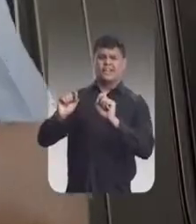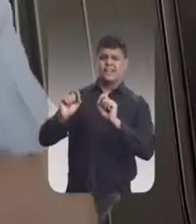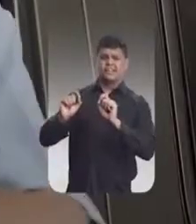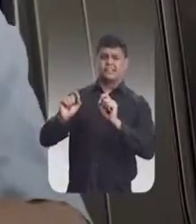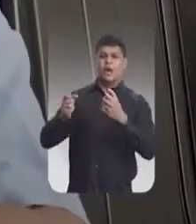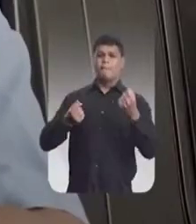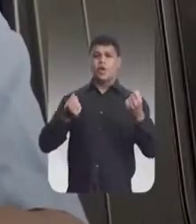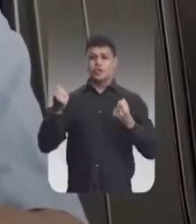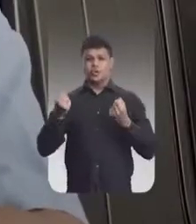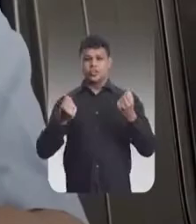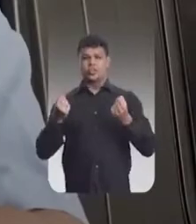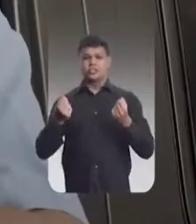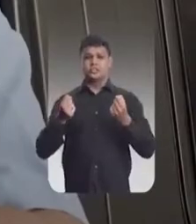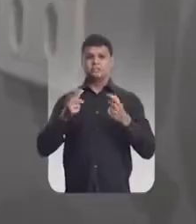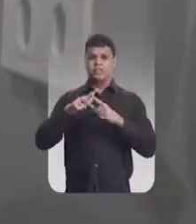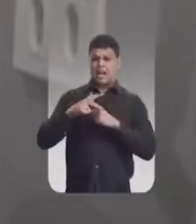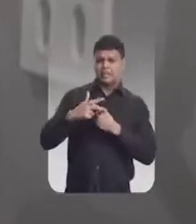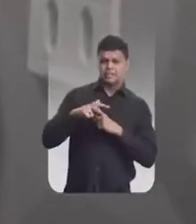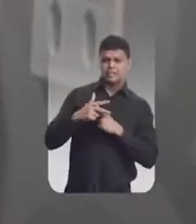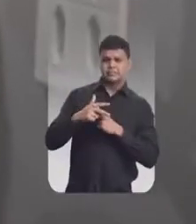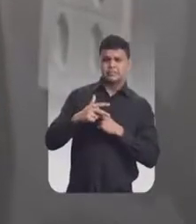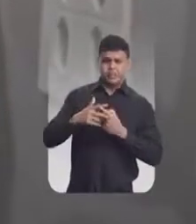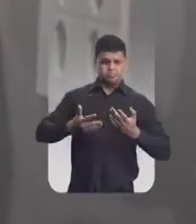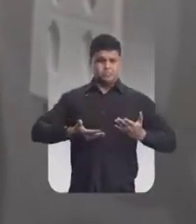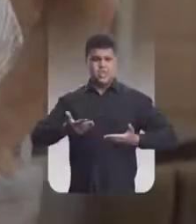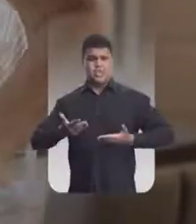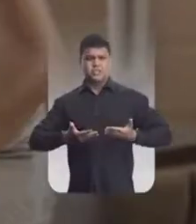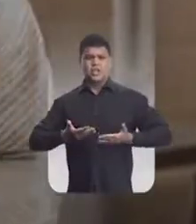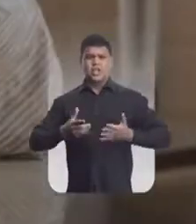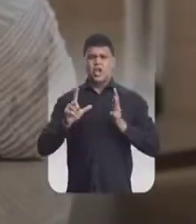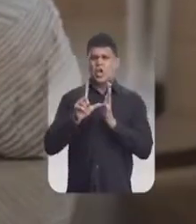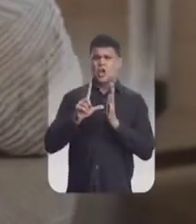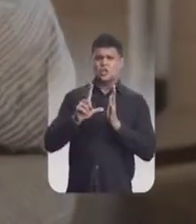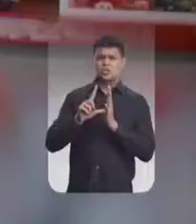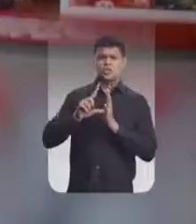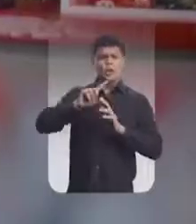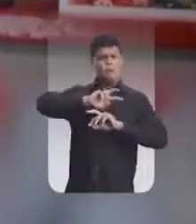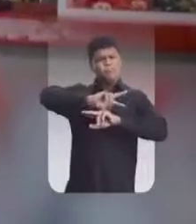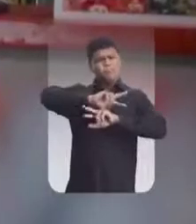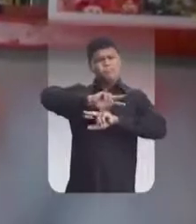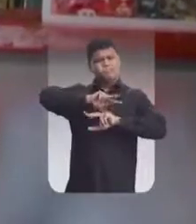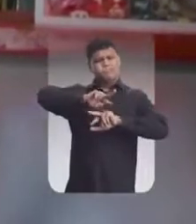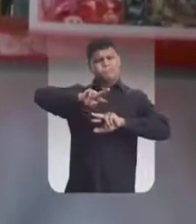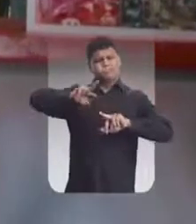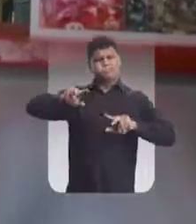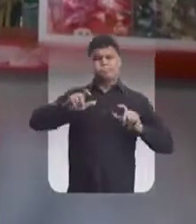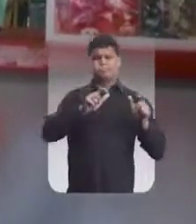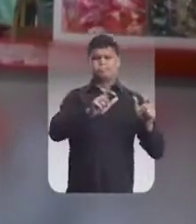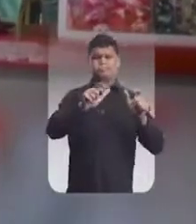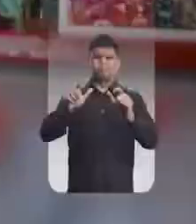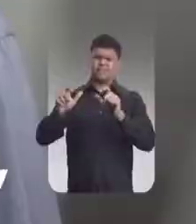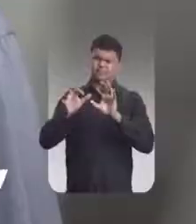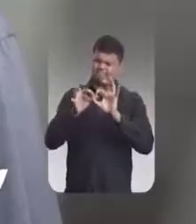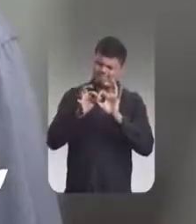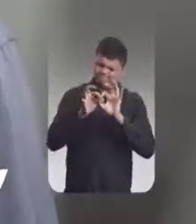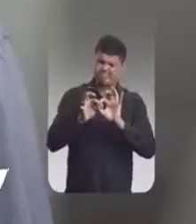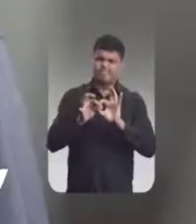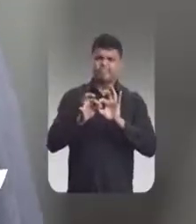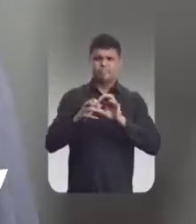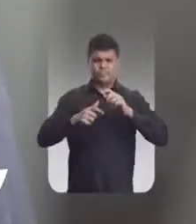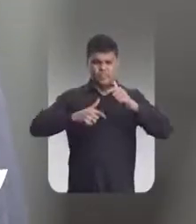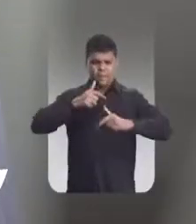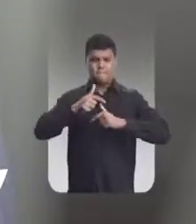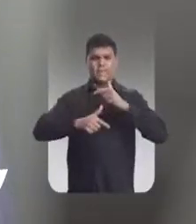Eles serão motoristas, eletricistas, diaristas, os lojistas e tantos outros que,